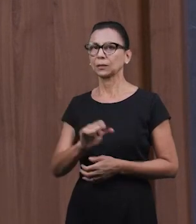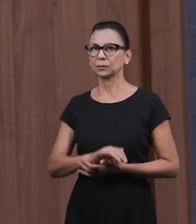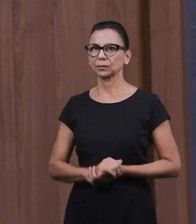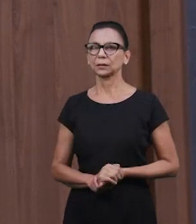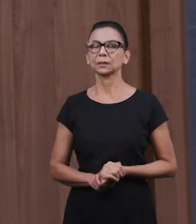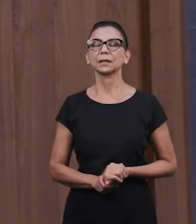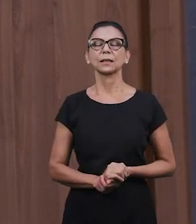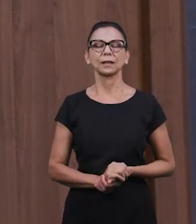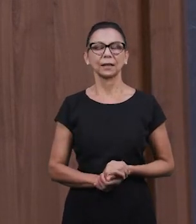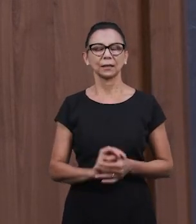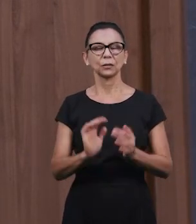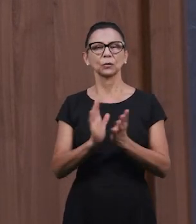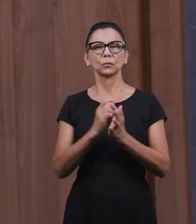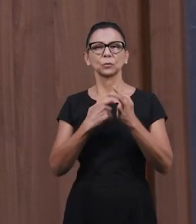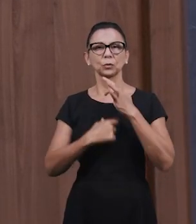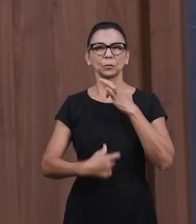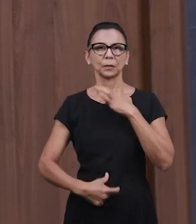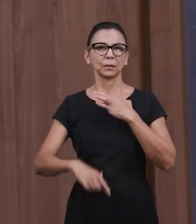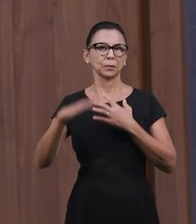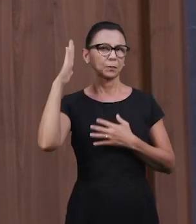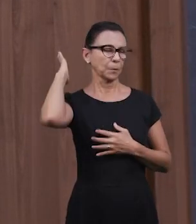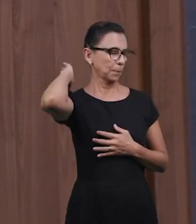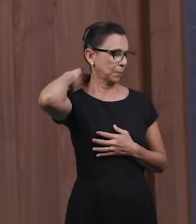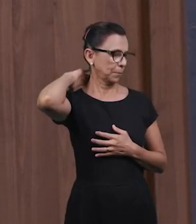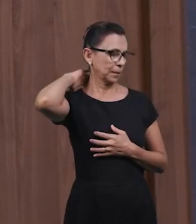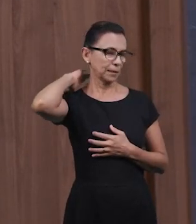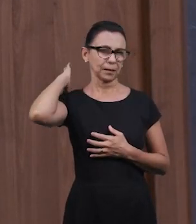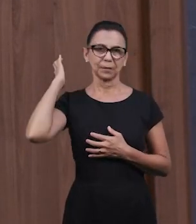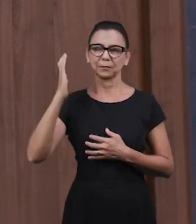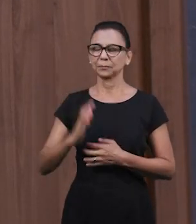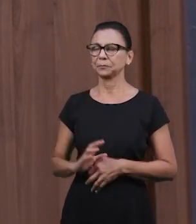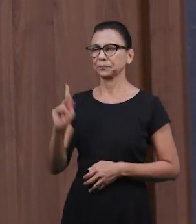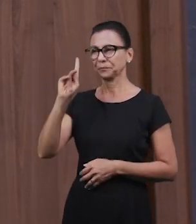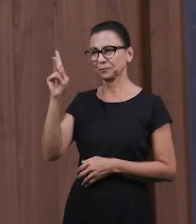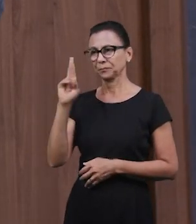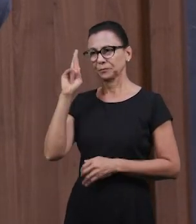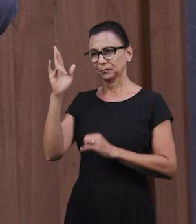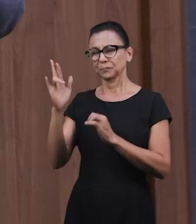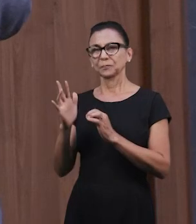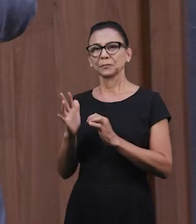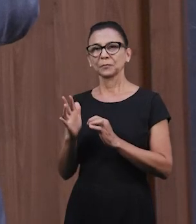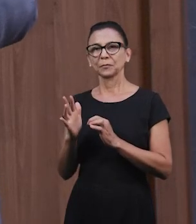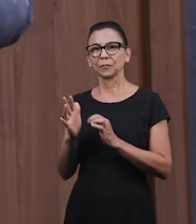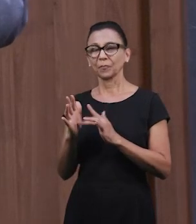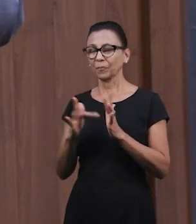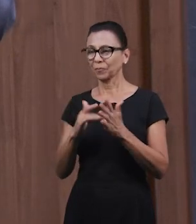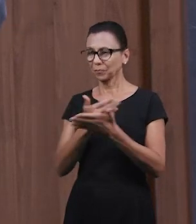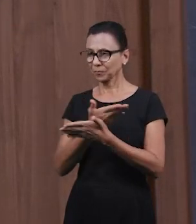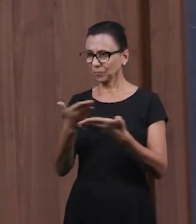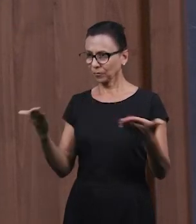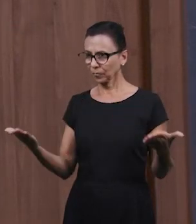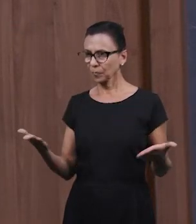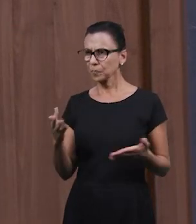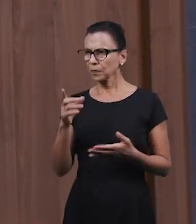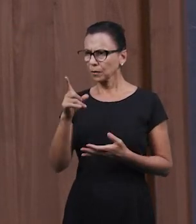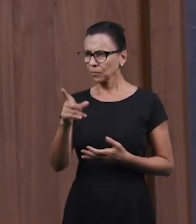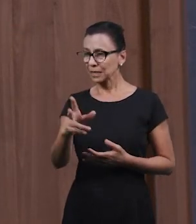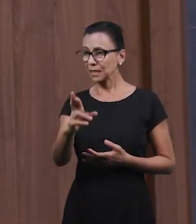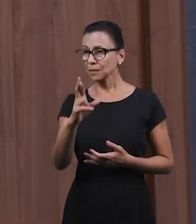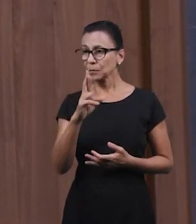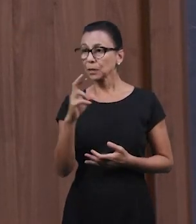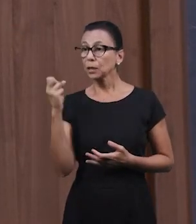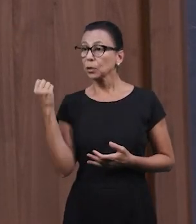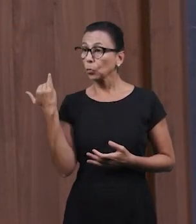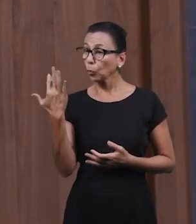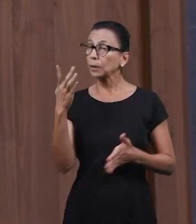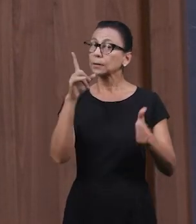da igreja de Abel Figueiredo, lá no Pará. A paz do Senhor, Mateus. A pergunta 5 é para você dizer somente